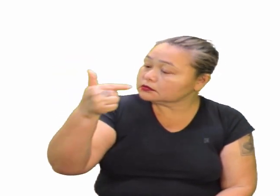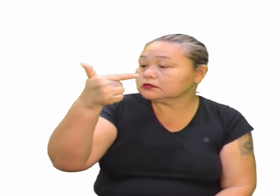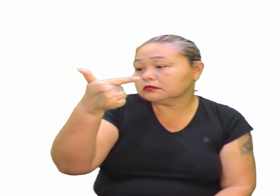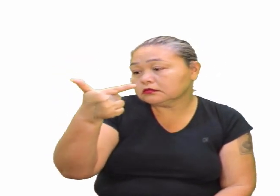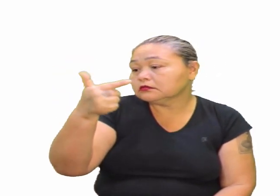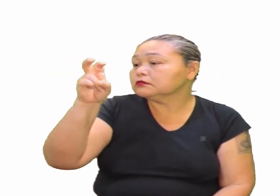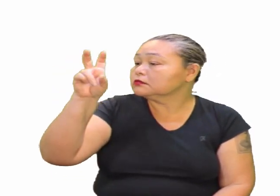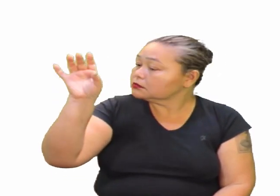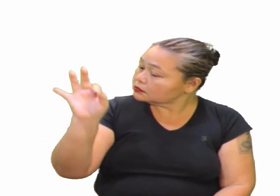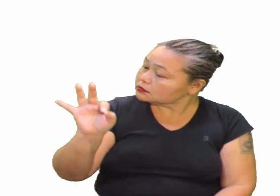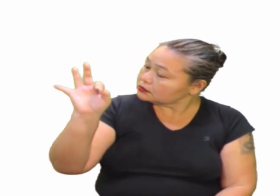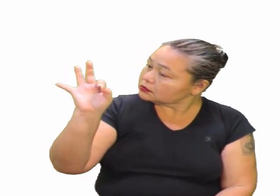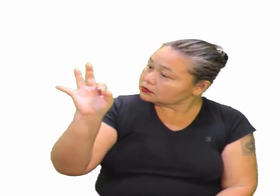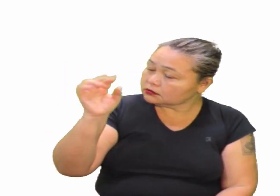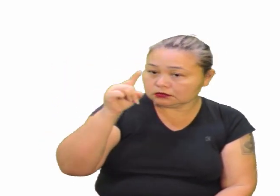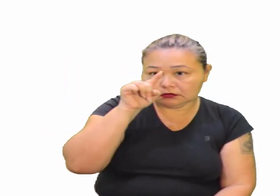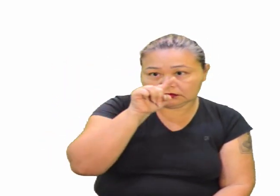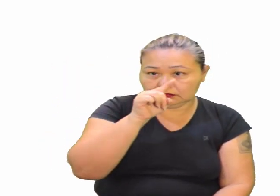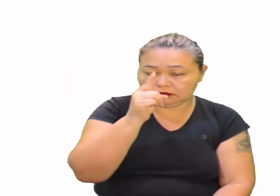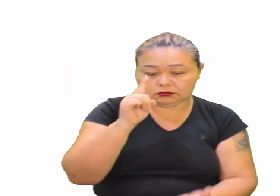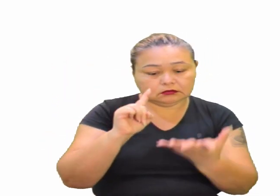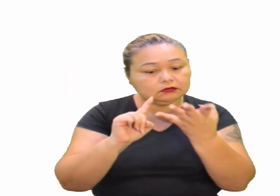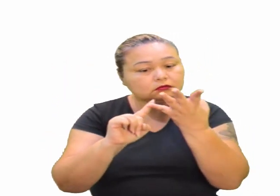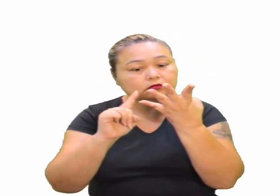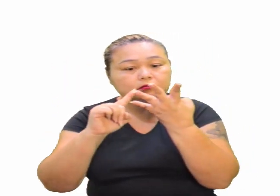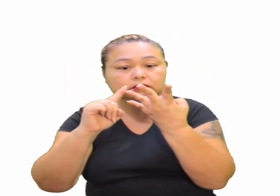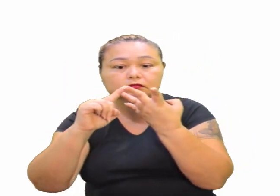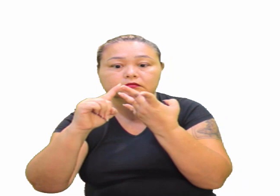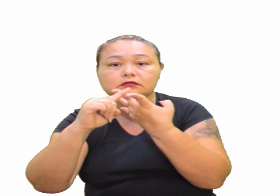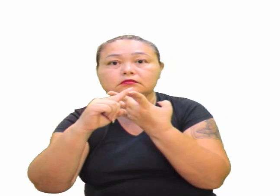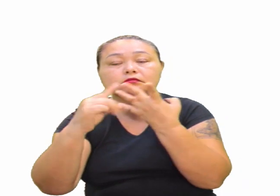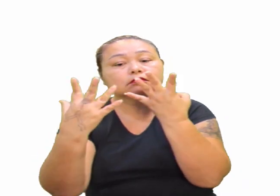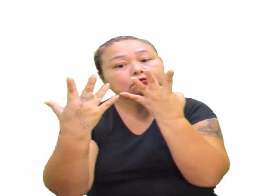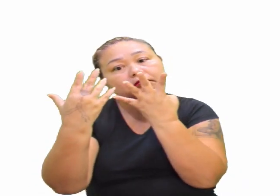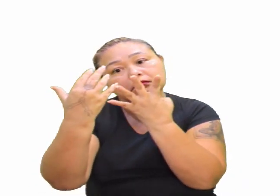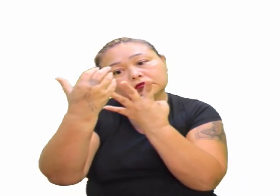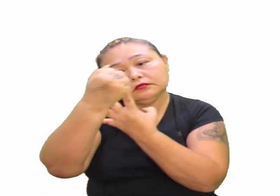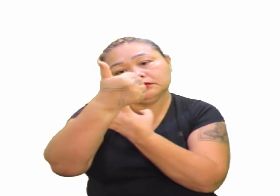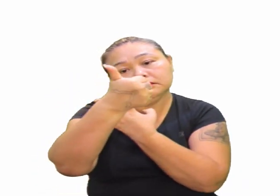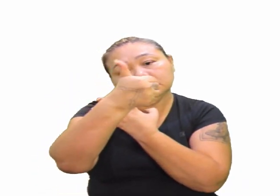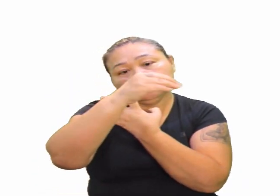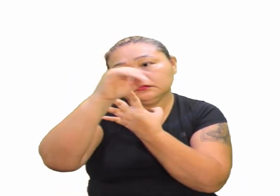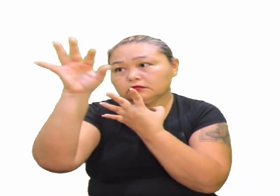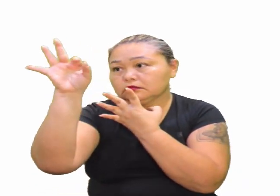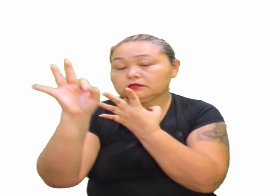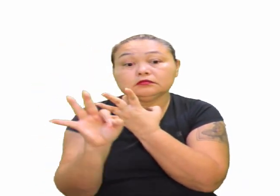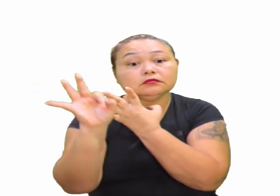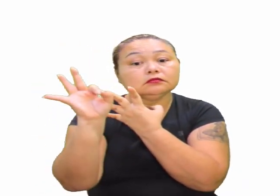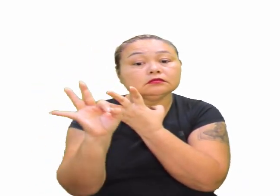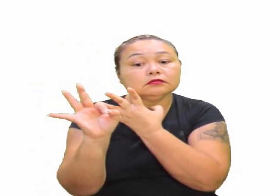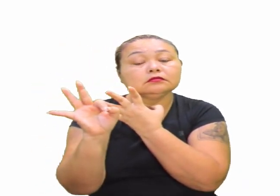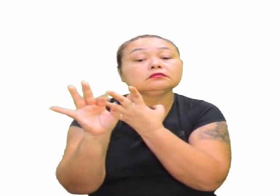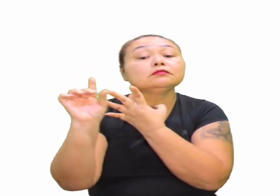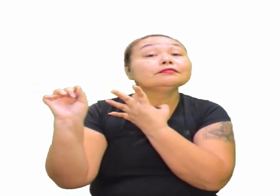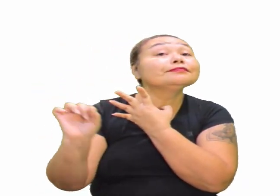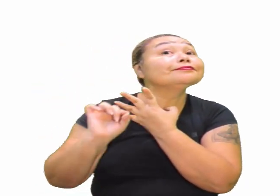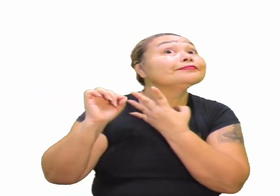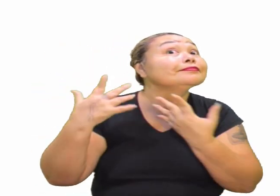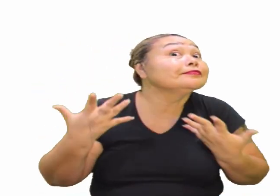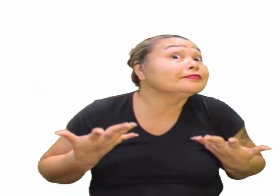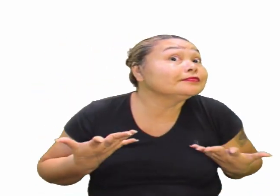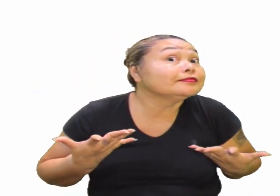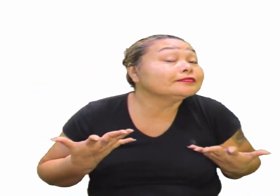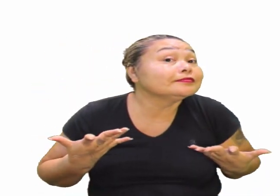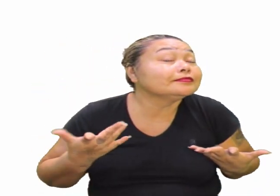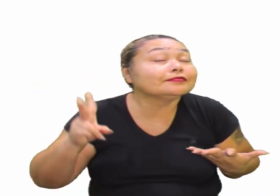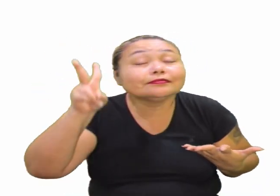e 25%. Se eu somar, dá quanto aqui? 100%. Mas 100% de quê? Tem